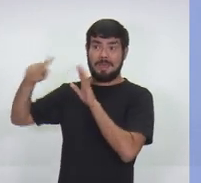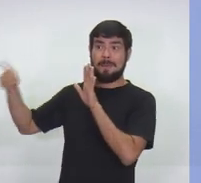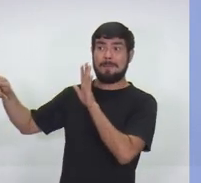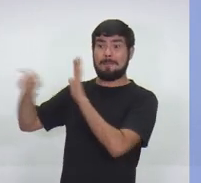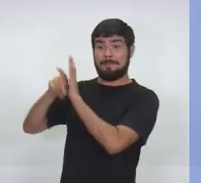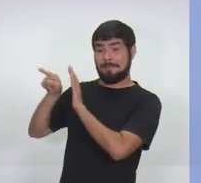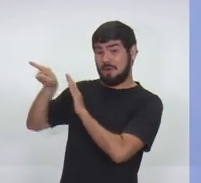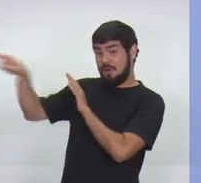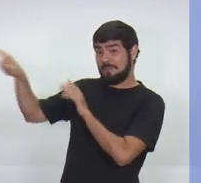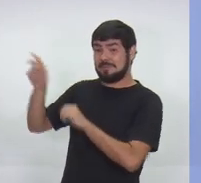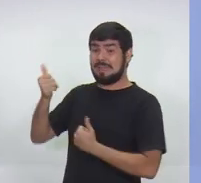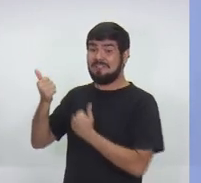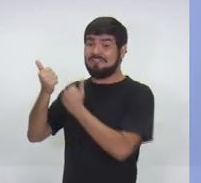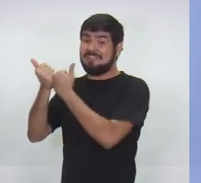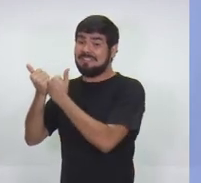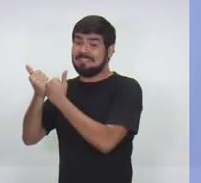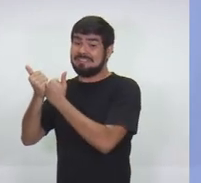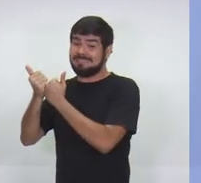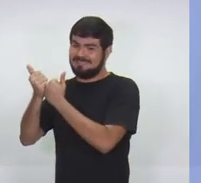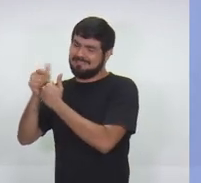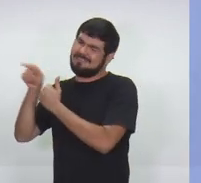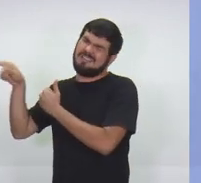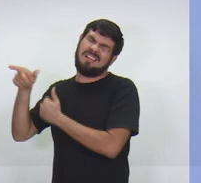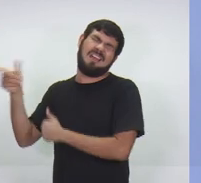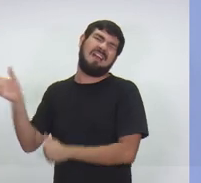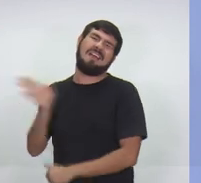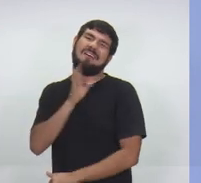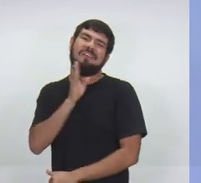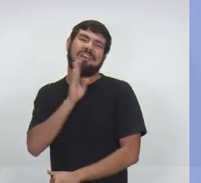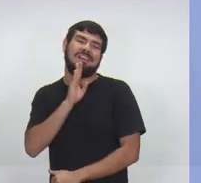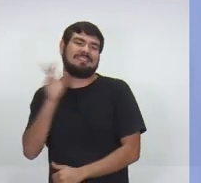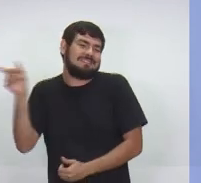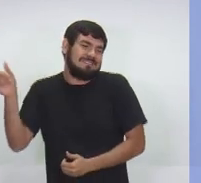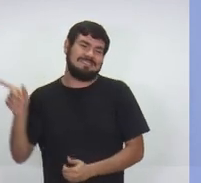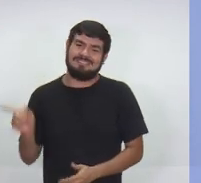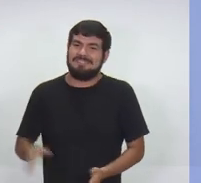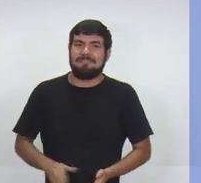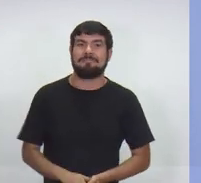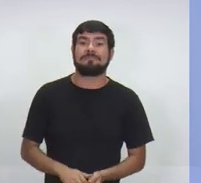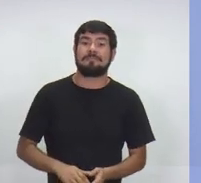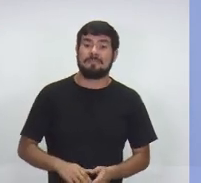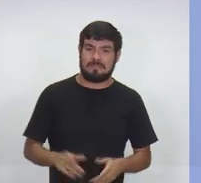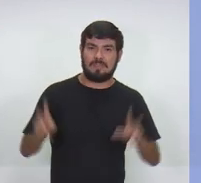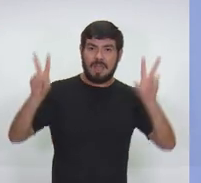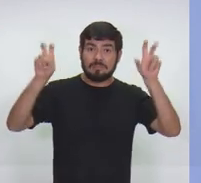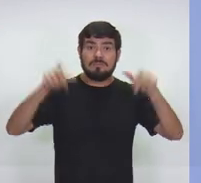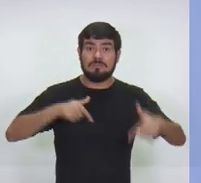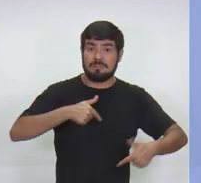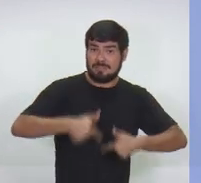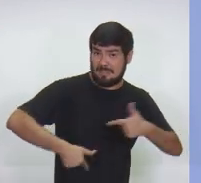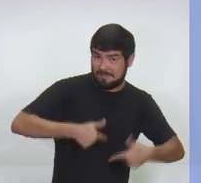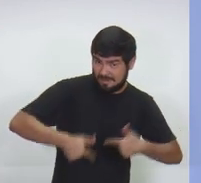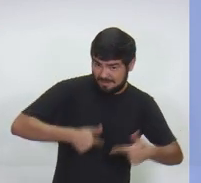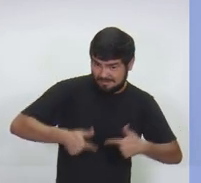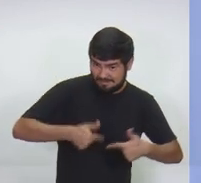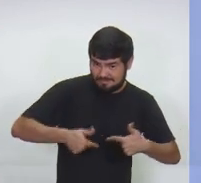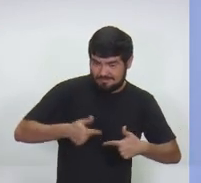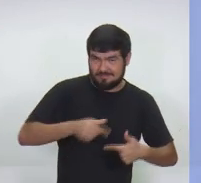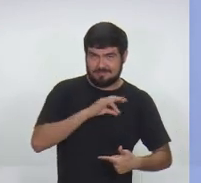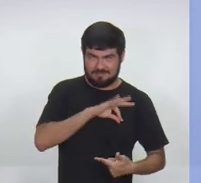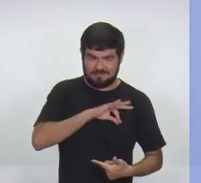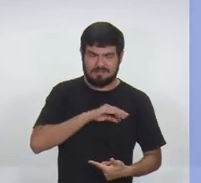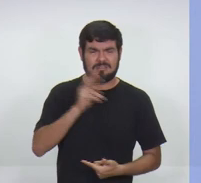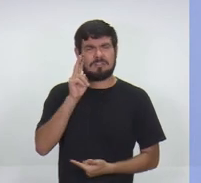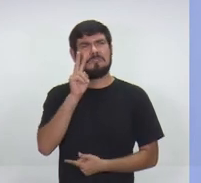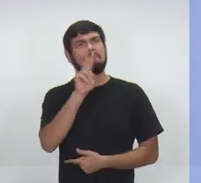em casa e talvez a gente consiga falar com ele ela só emprego e renda eu tenho visto na televisão a propaganda